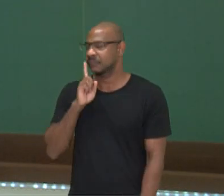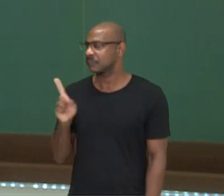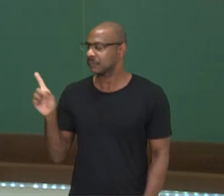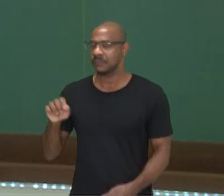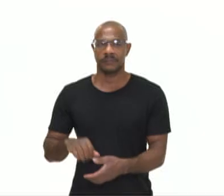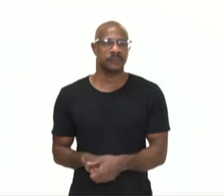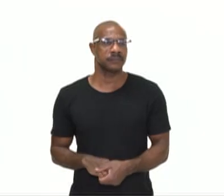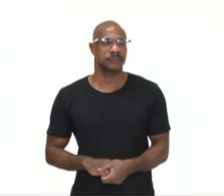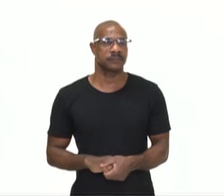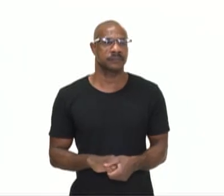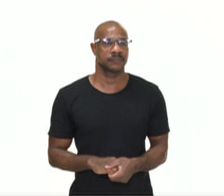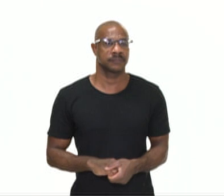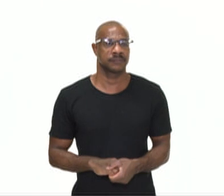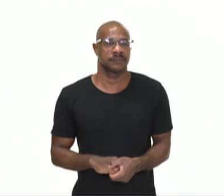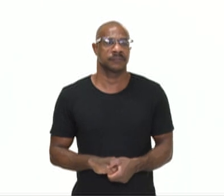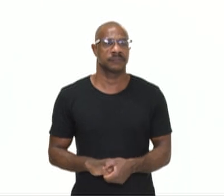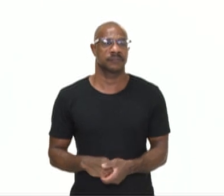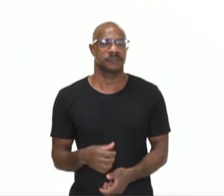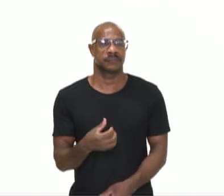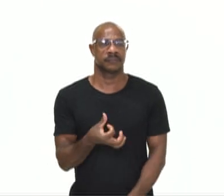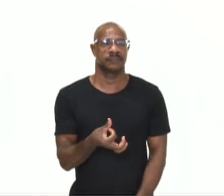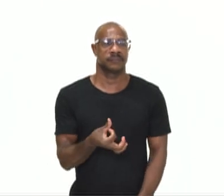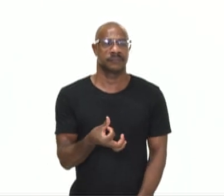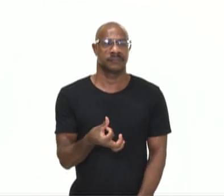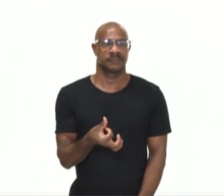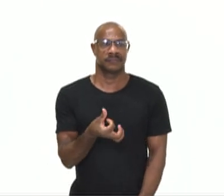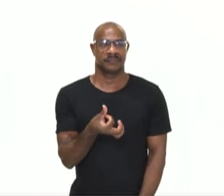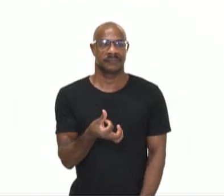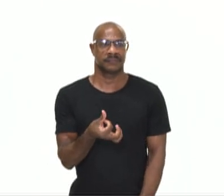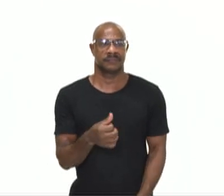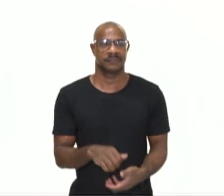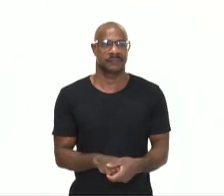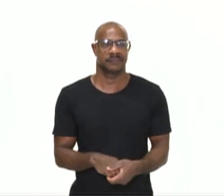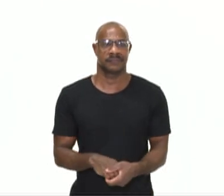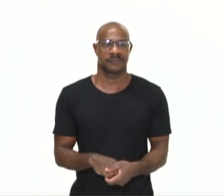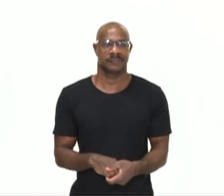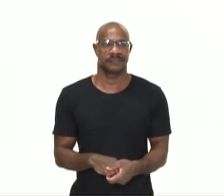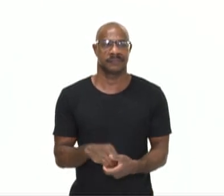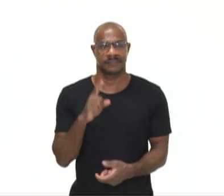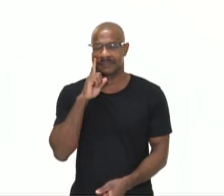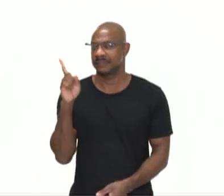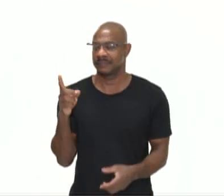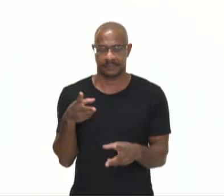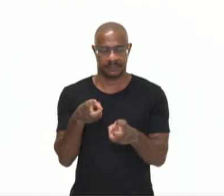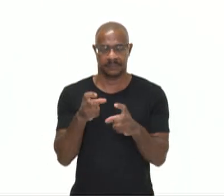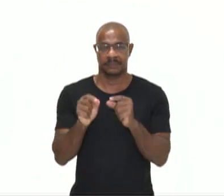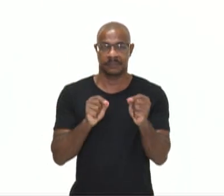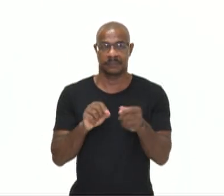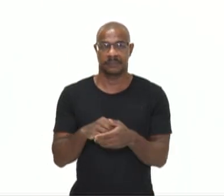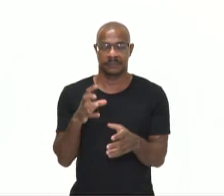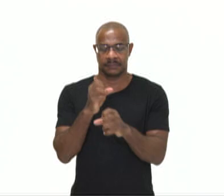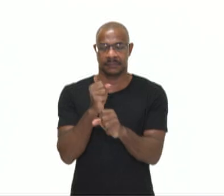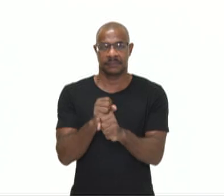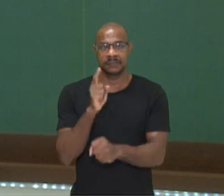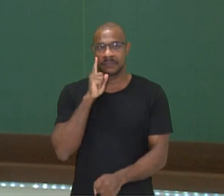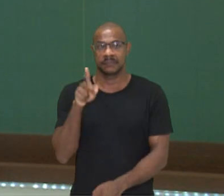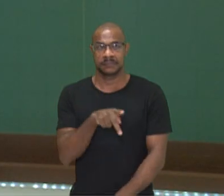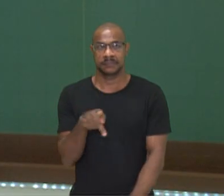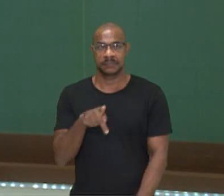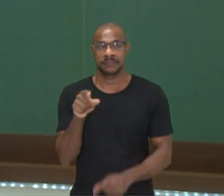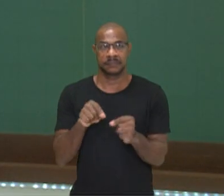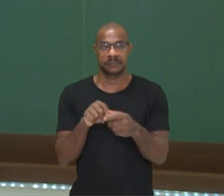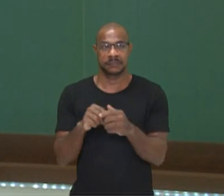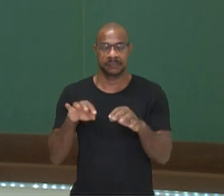menos 1, 5. 145 dividido por 5, 29. Perceba aqui uma coisa, ó, a professora, como